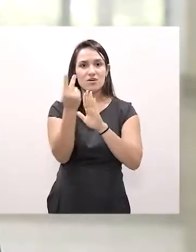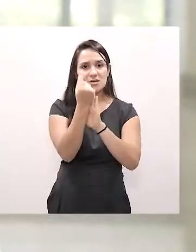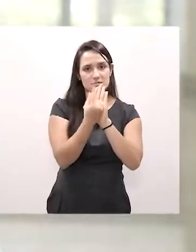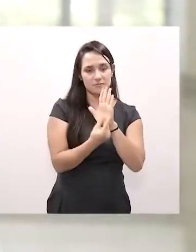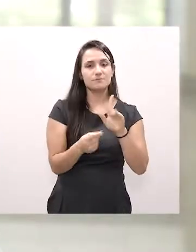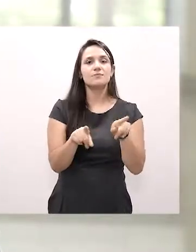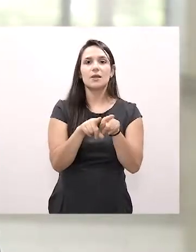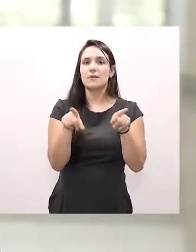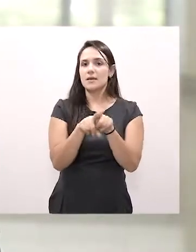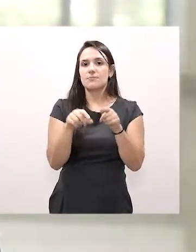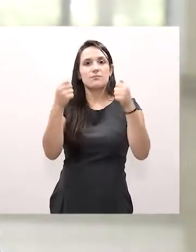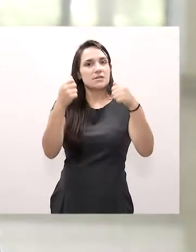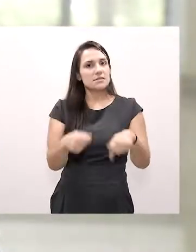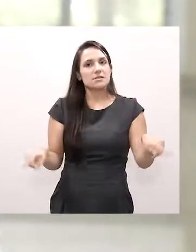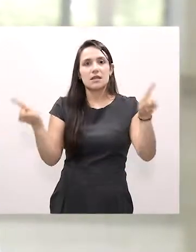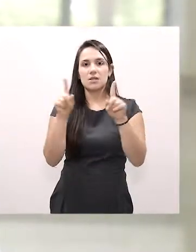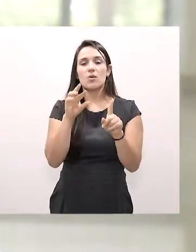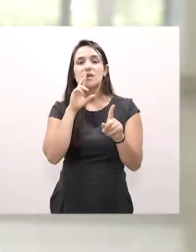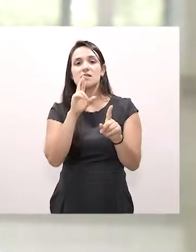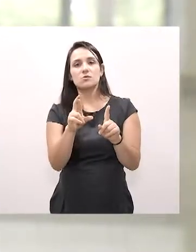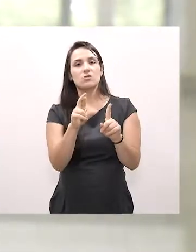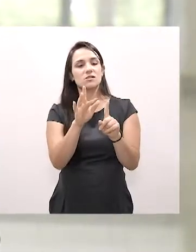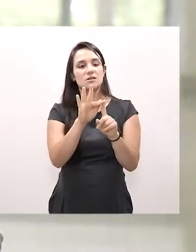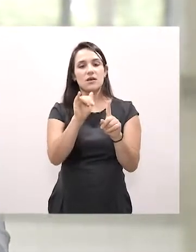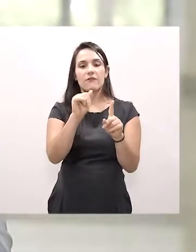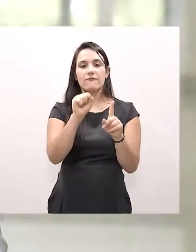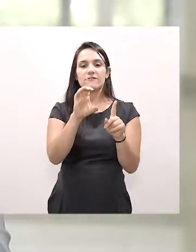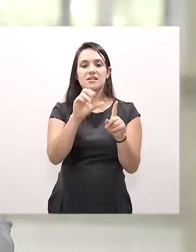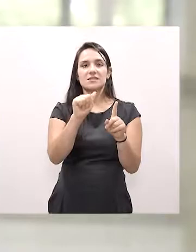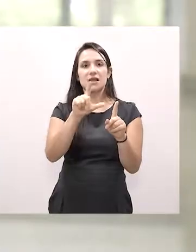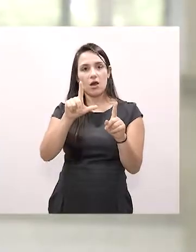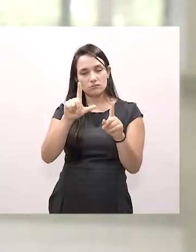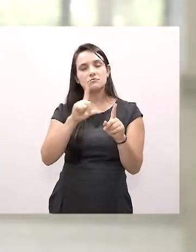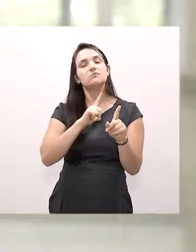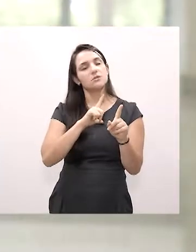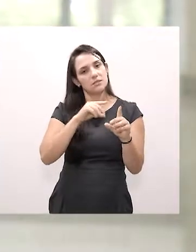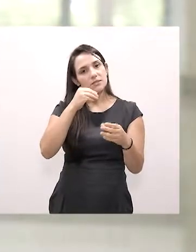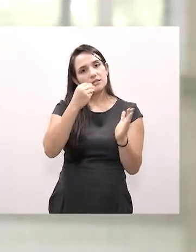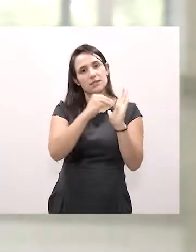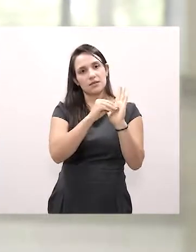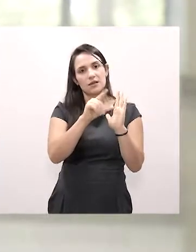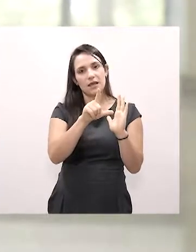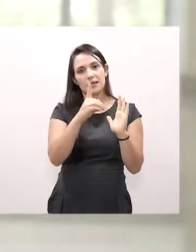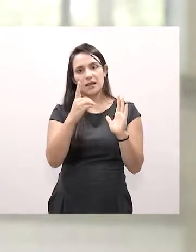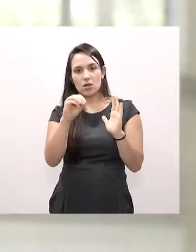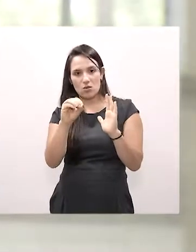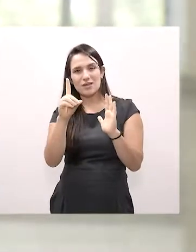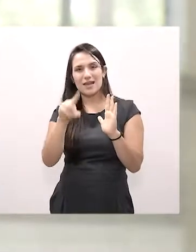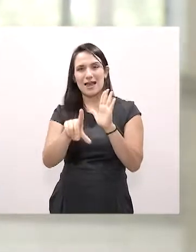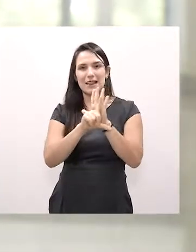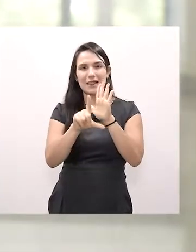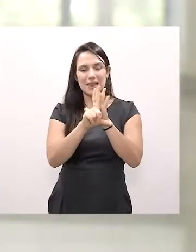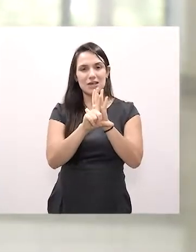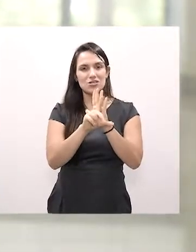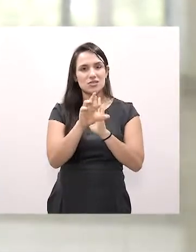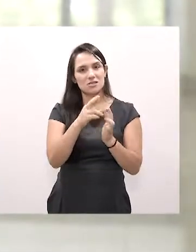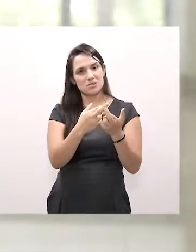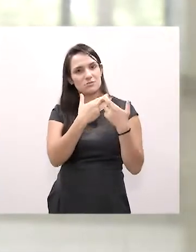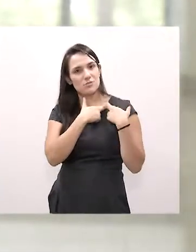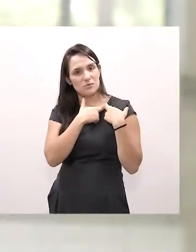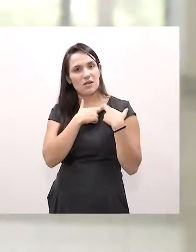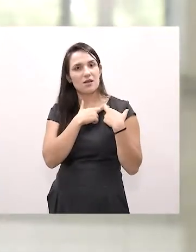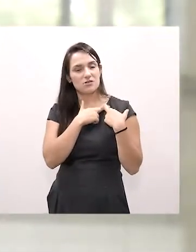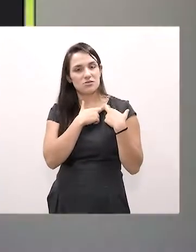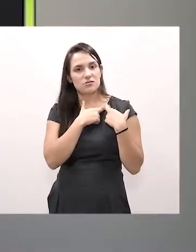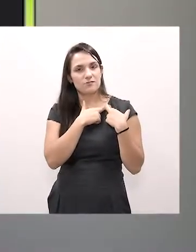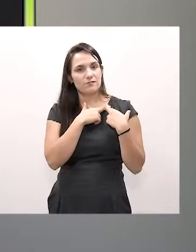ficam dispensados de atingir os resultados fiscais, conforme previsto na LDO, a chamada Lei de